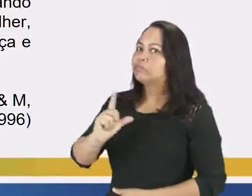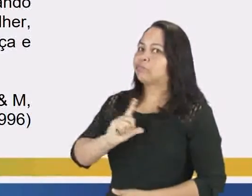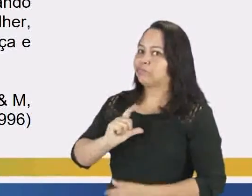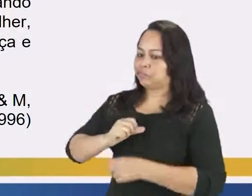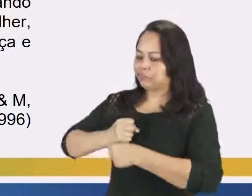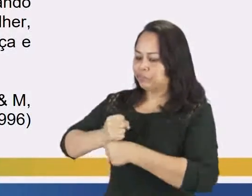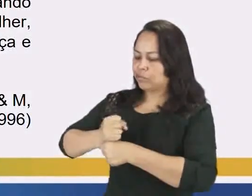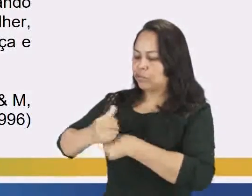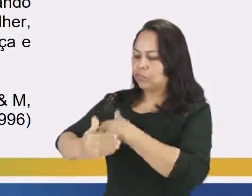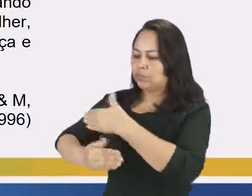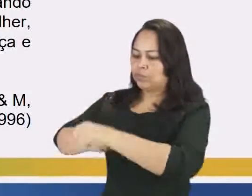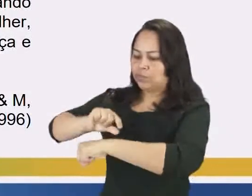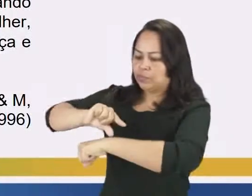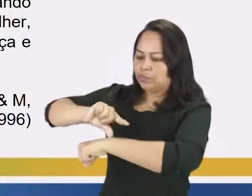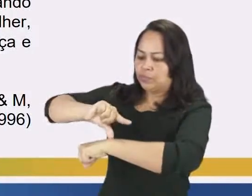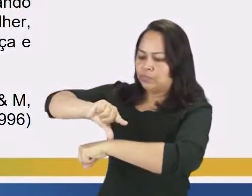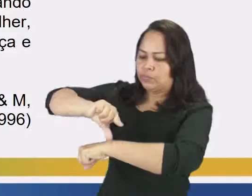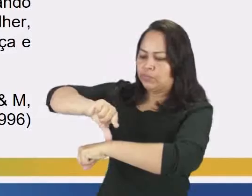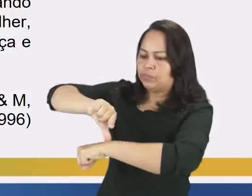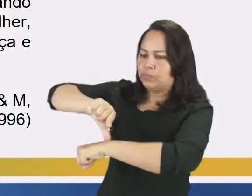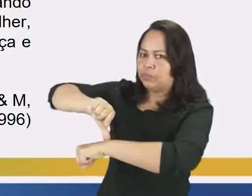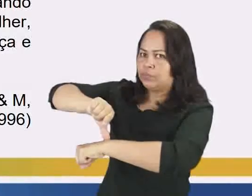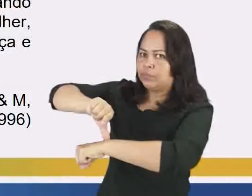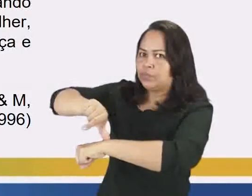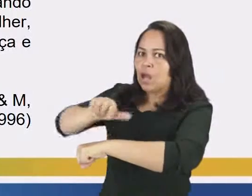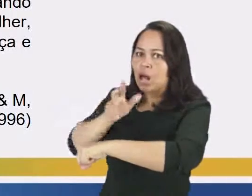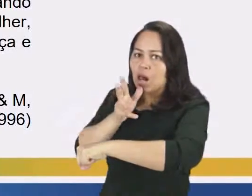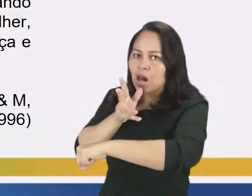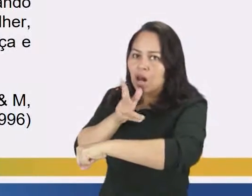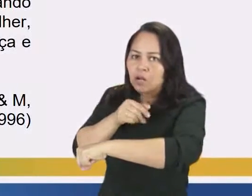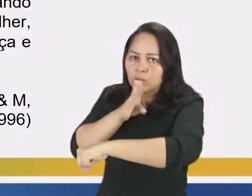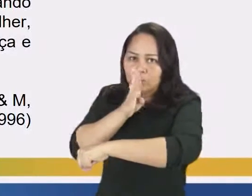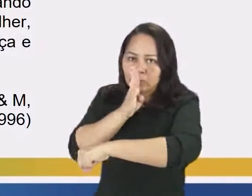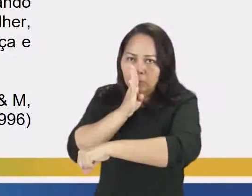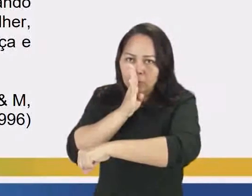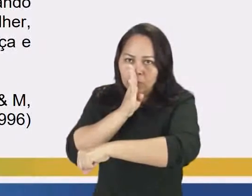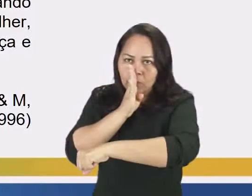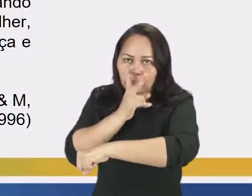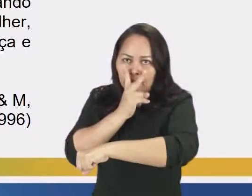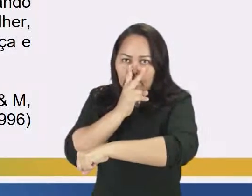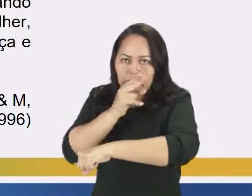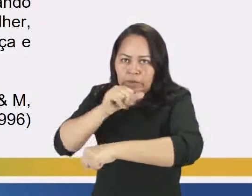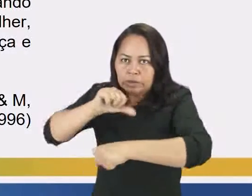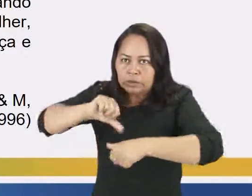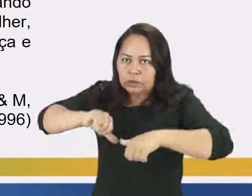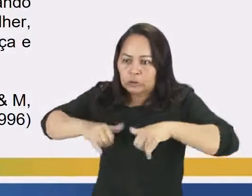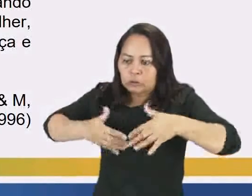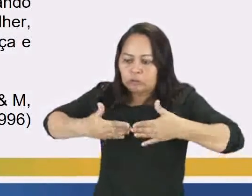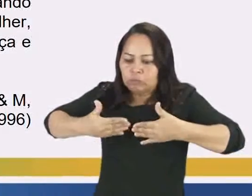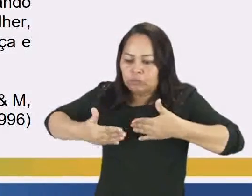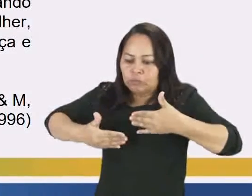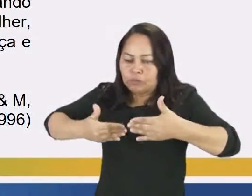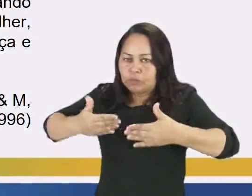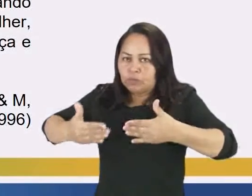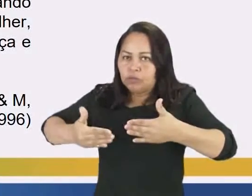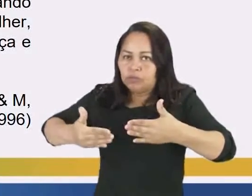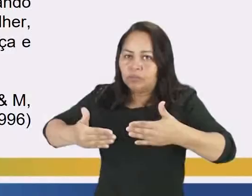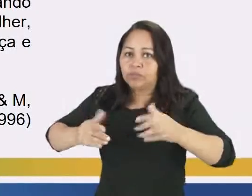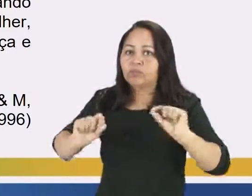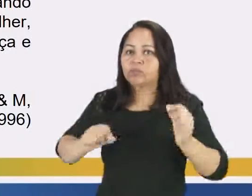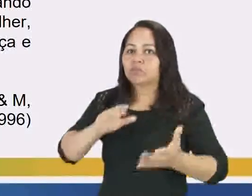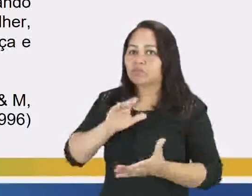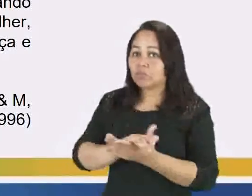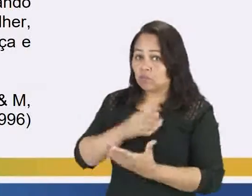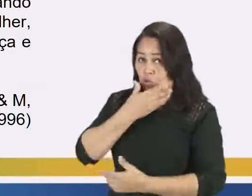tempo. O tempo ataca em silêncio. O tempo usa armas químicas. Com o tempo, Norberto passou